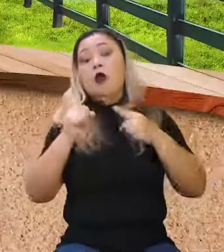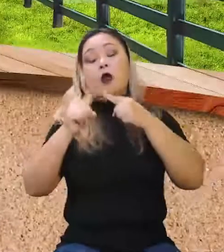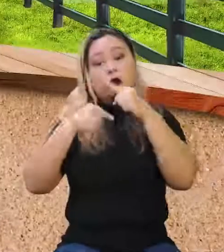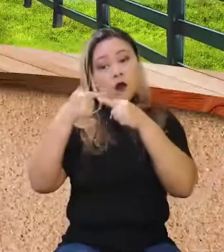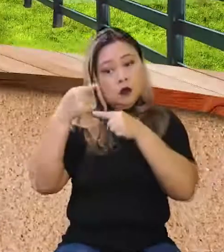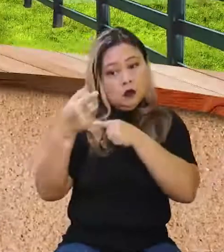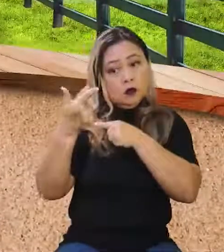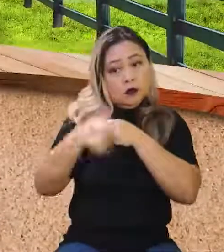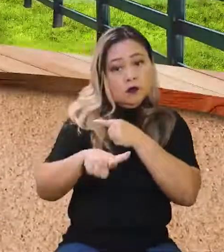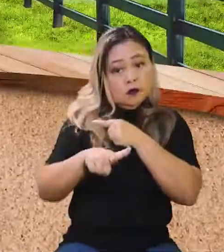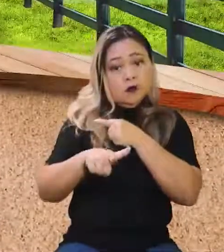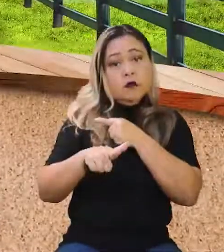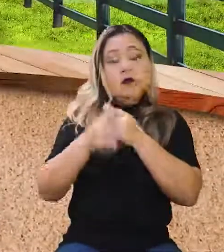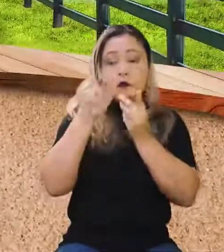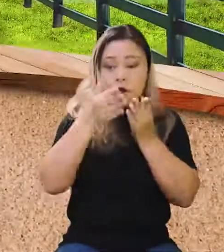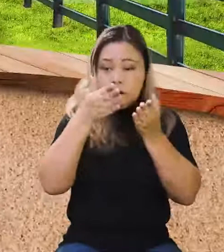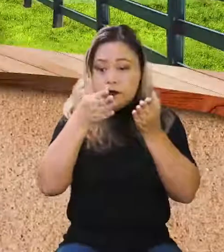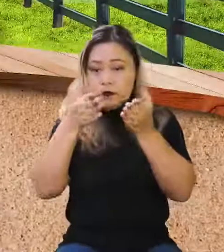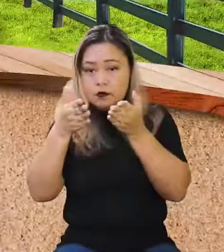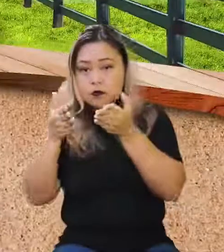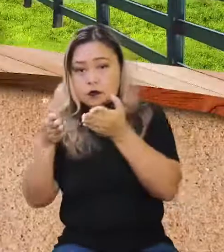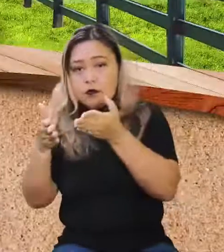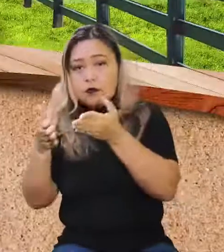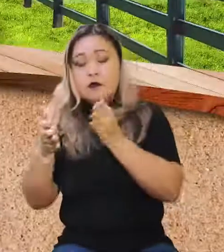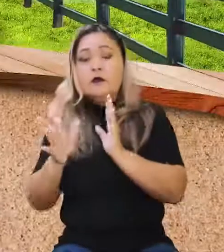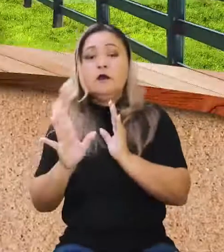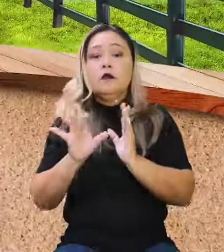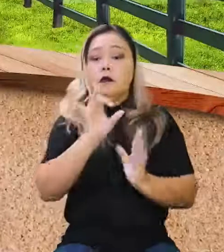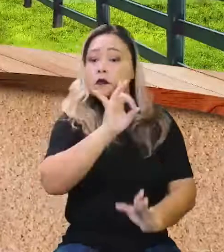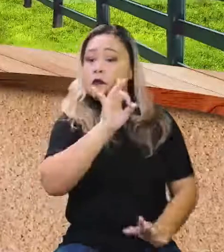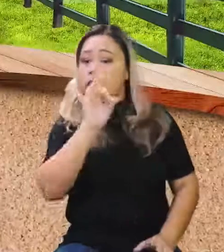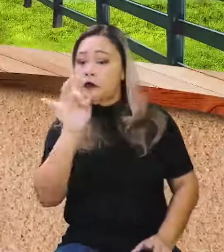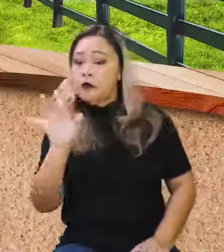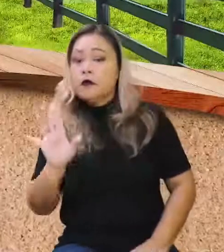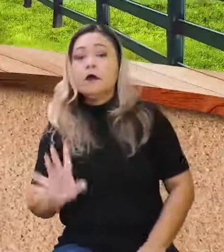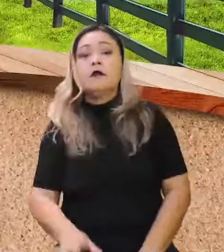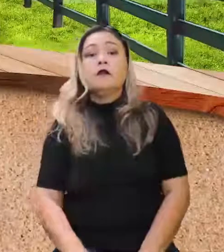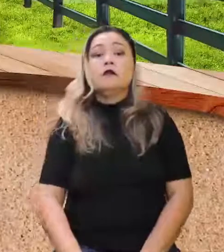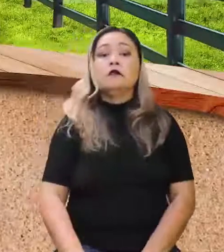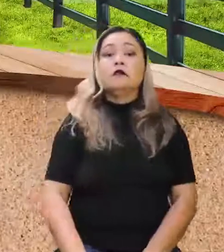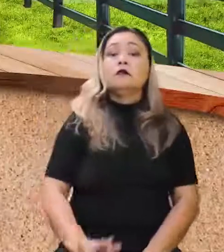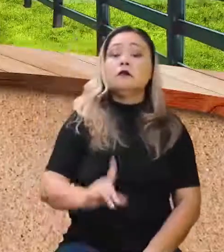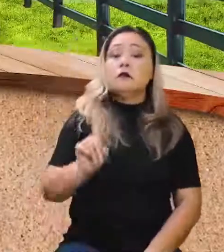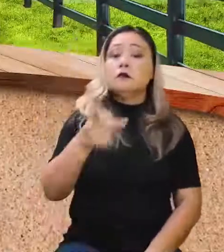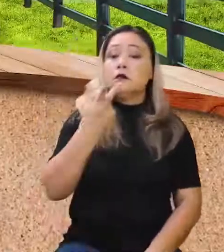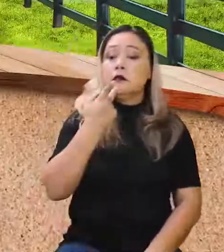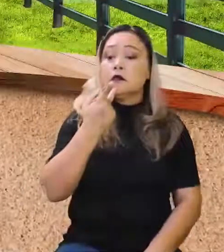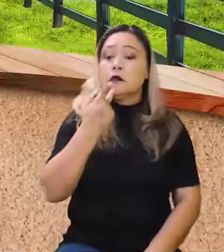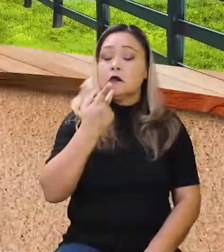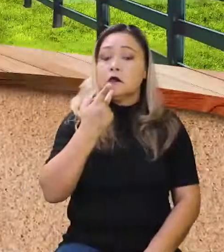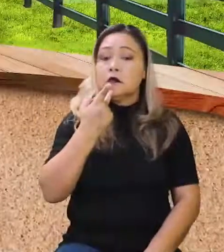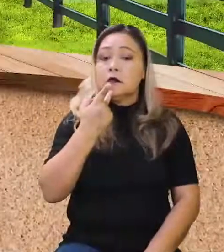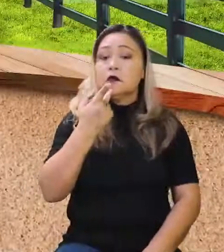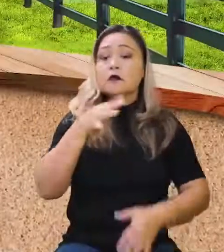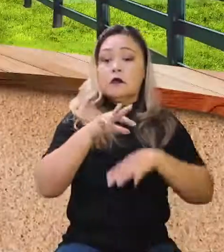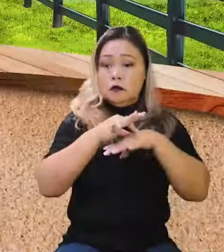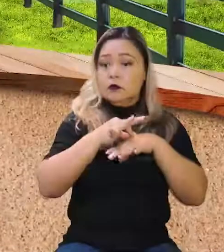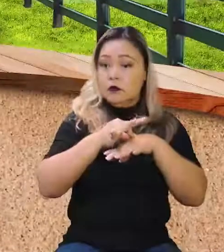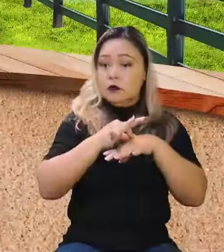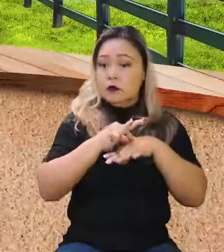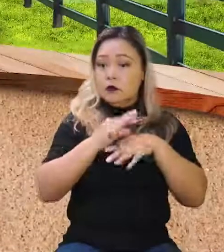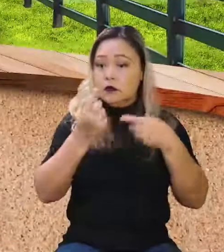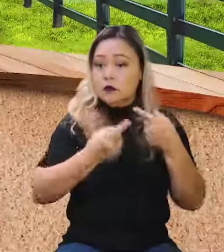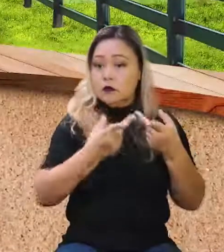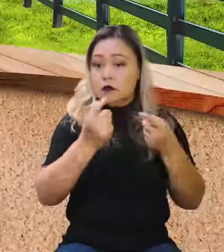vai, vou reforçar isso, depois a gente vai entrando na particularidade de cada criação. Eu havia falado que era carne, não é